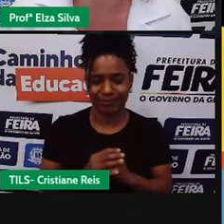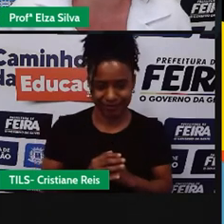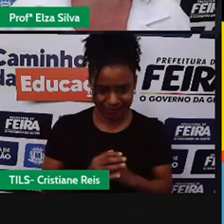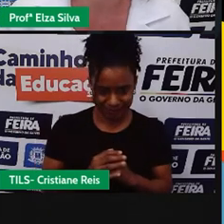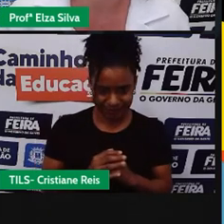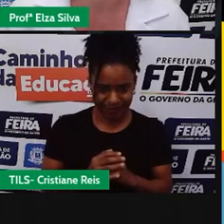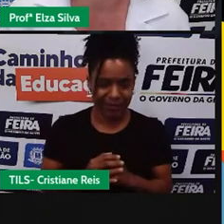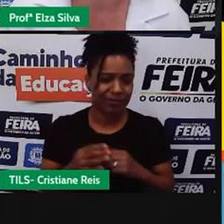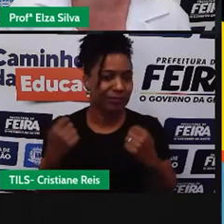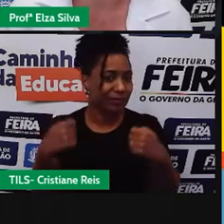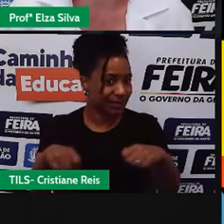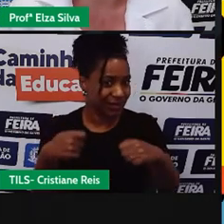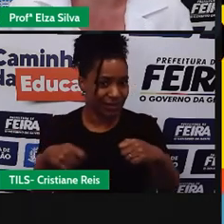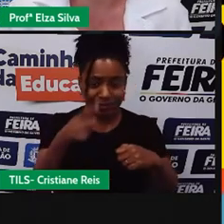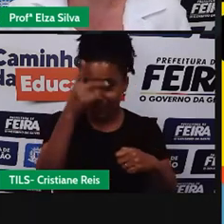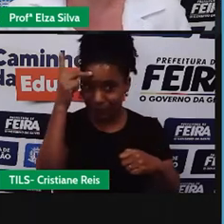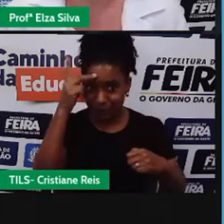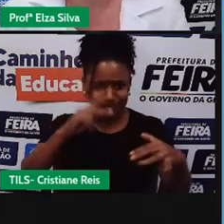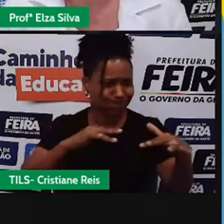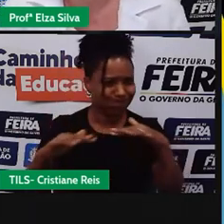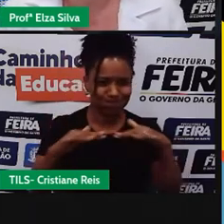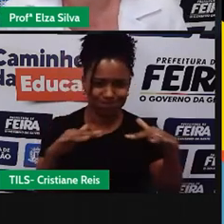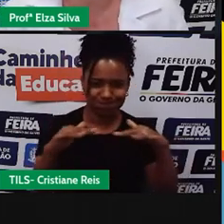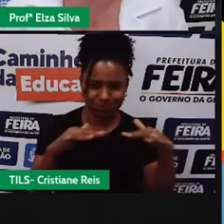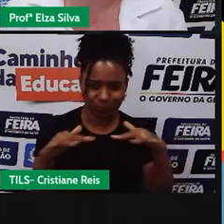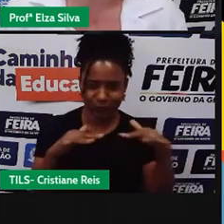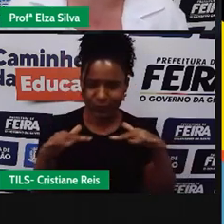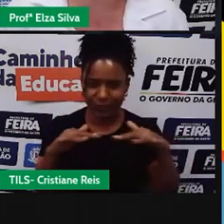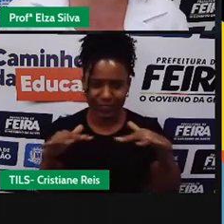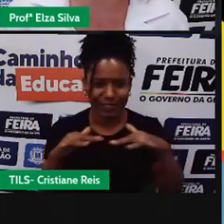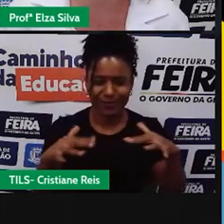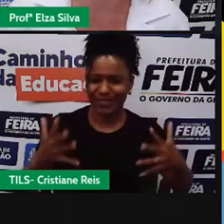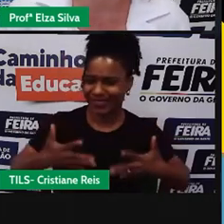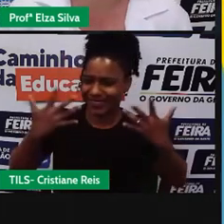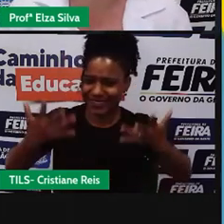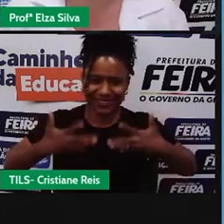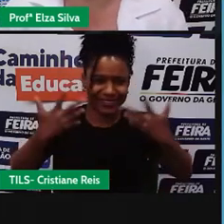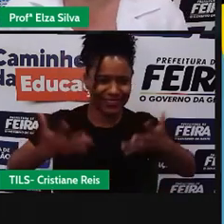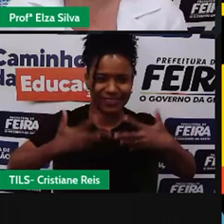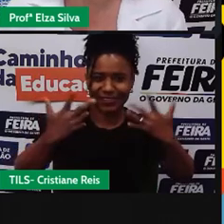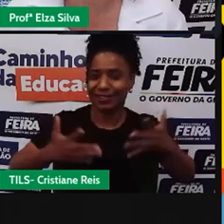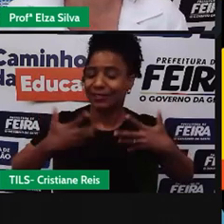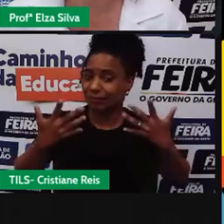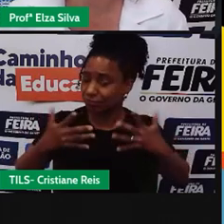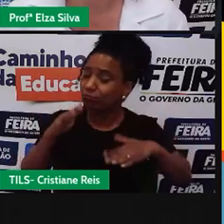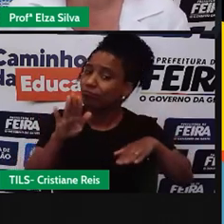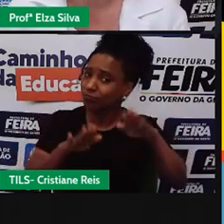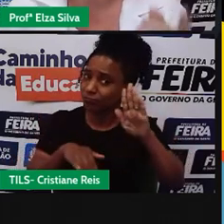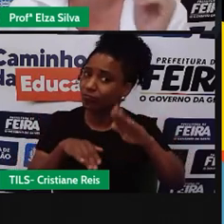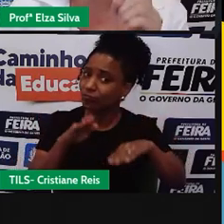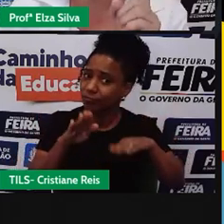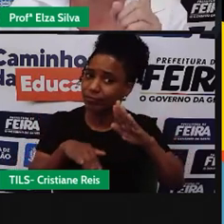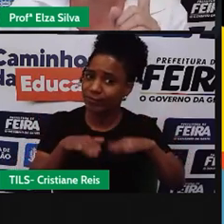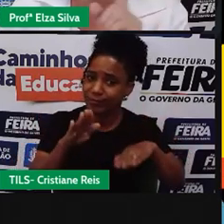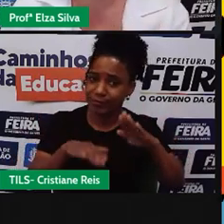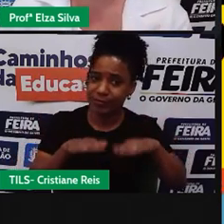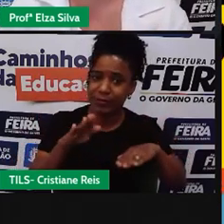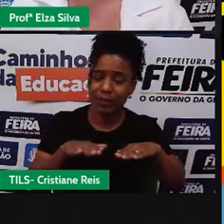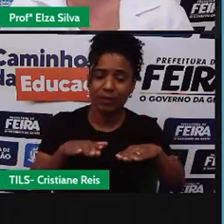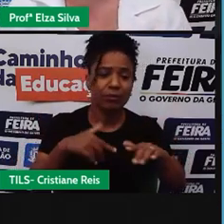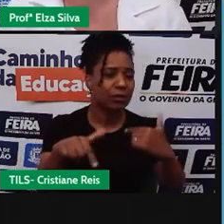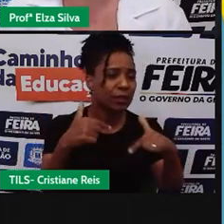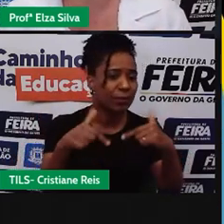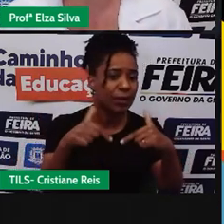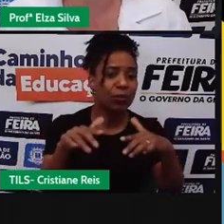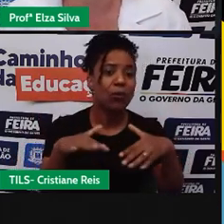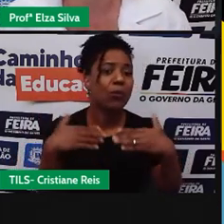and outgoing. Ele tem que ser um profissional dinâmico, extrovertido. Tudo isso depende do emprego que você